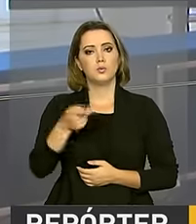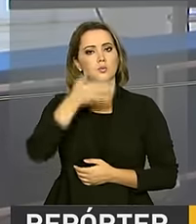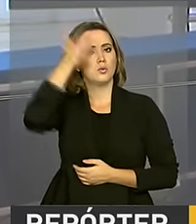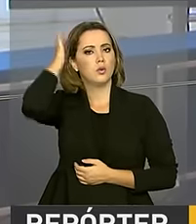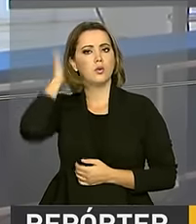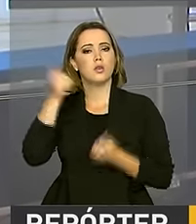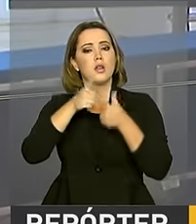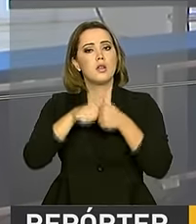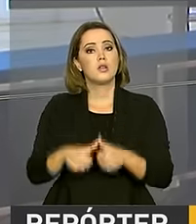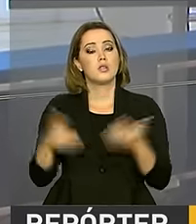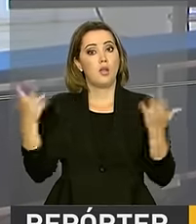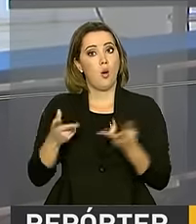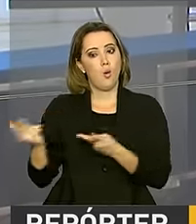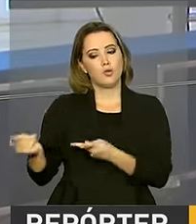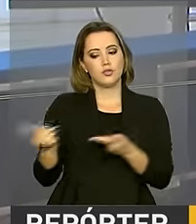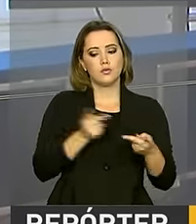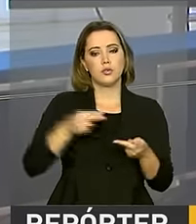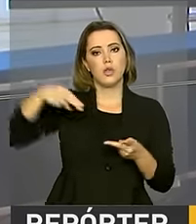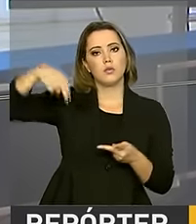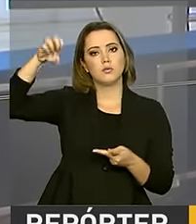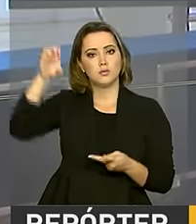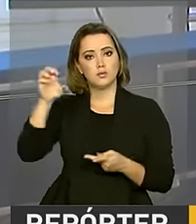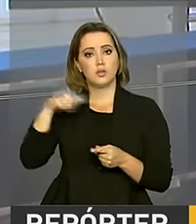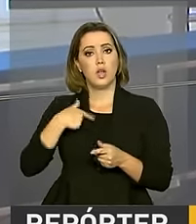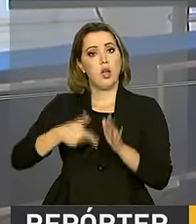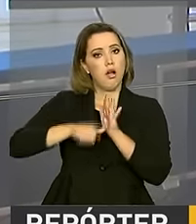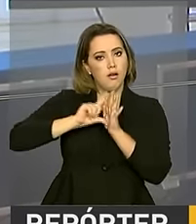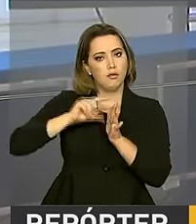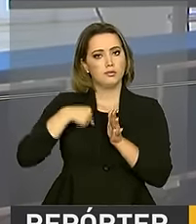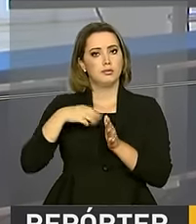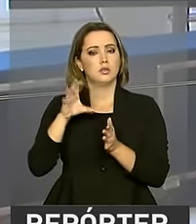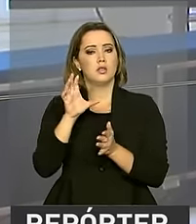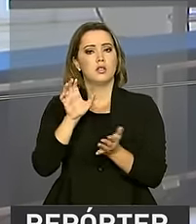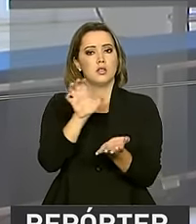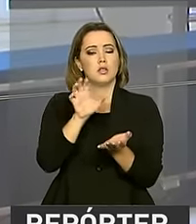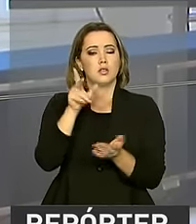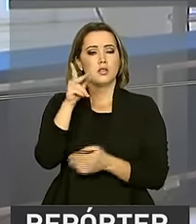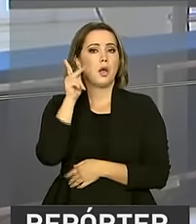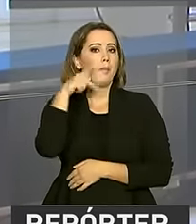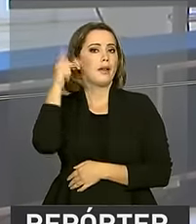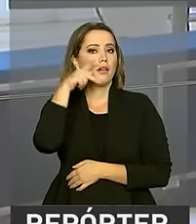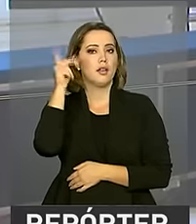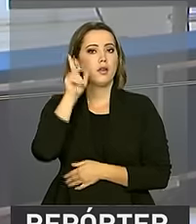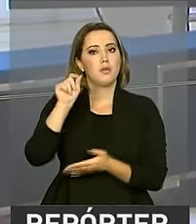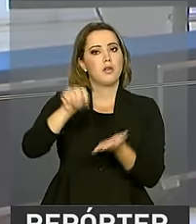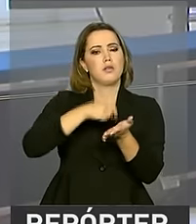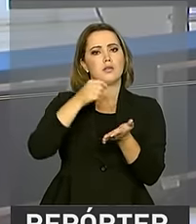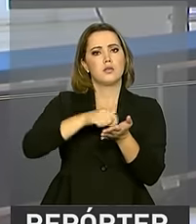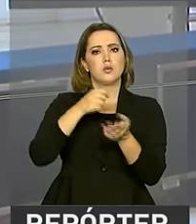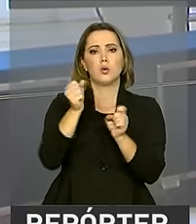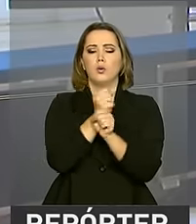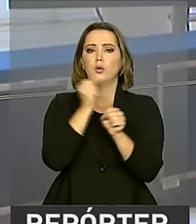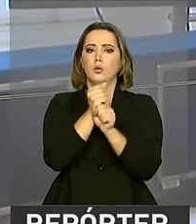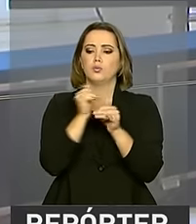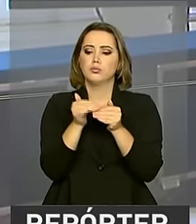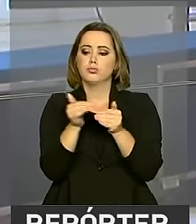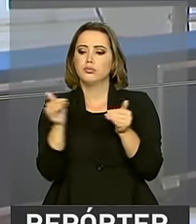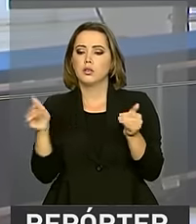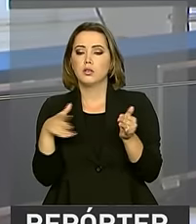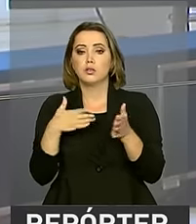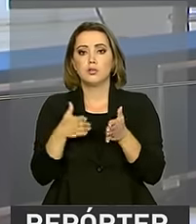Michel Temer está em visita hoje ao nordeste mais cedo em Campina Grande na Paraíba ele assinou obras de ampliação da